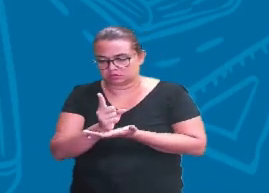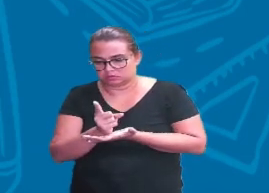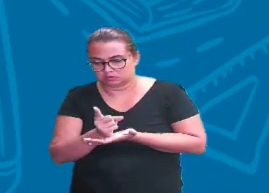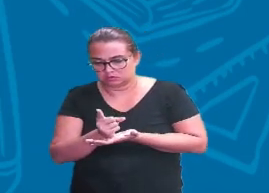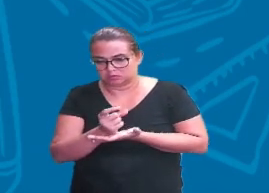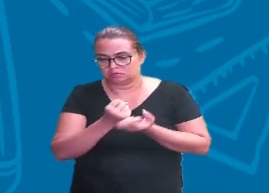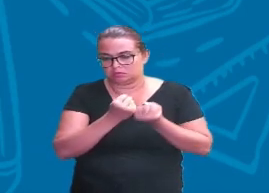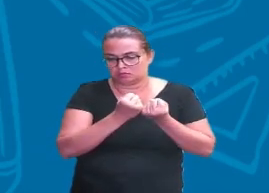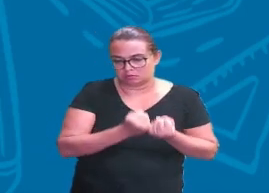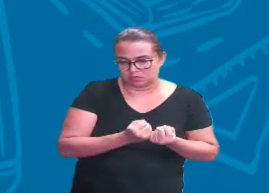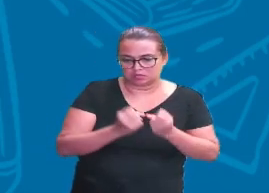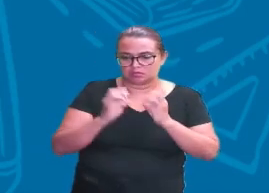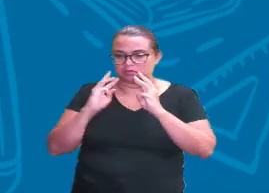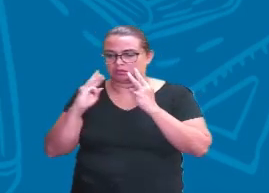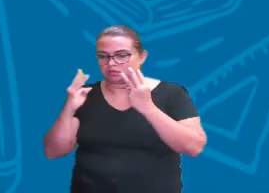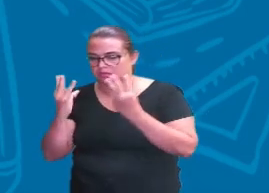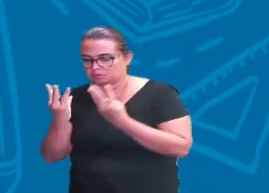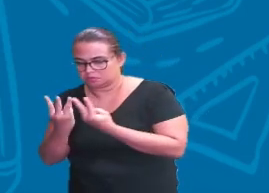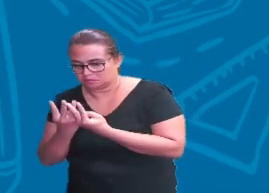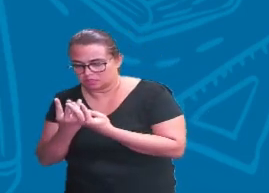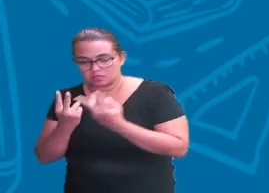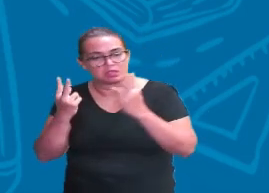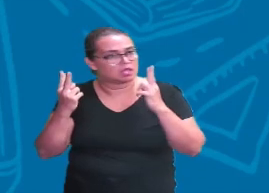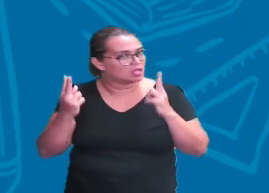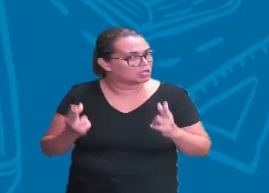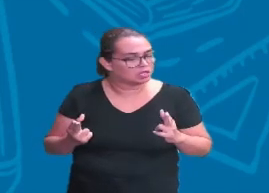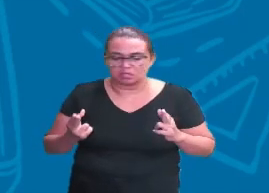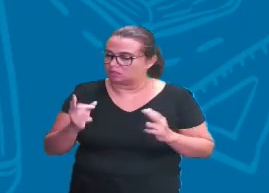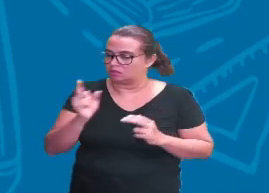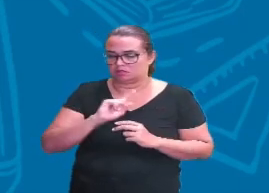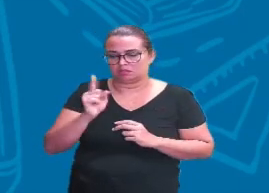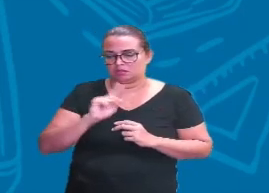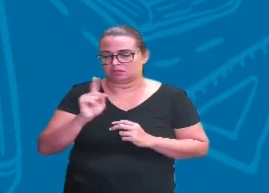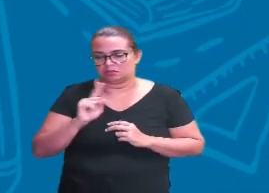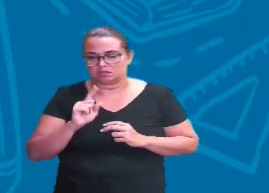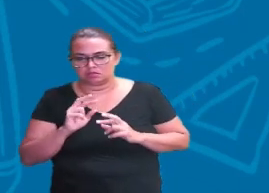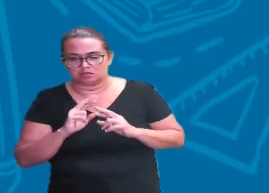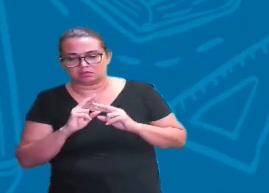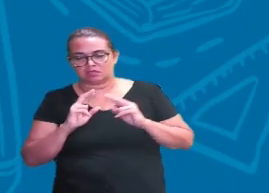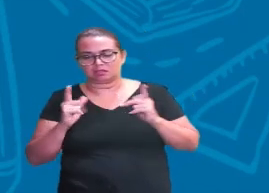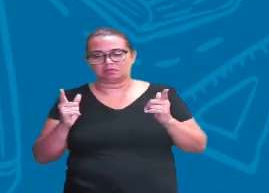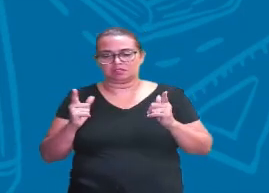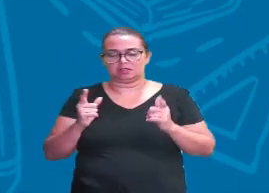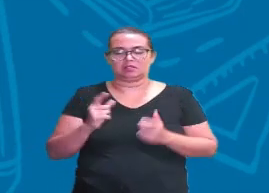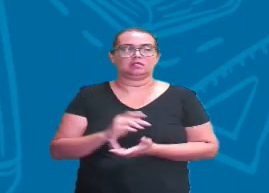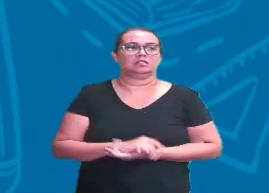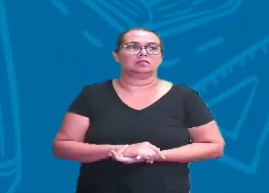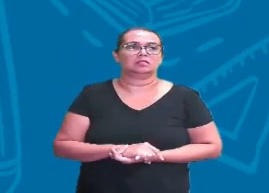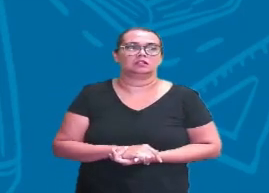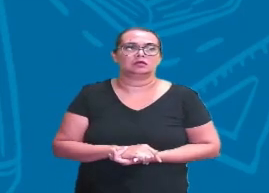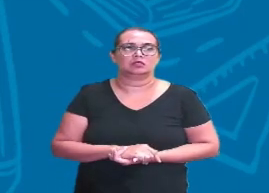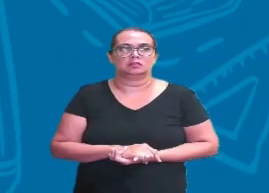massa não são a mesma coisa. Como assim, professor? Quando você